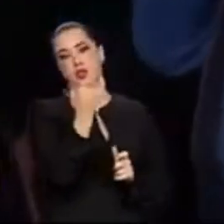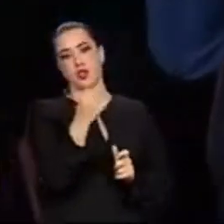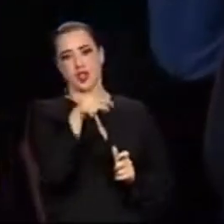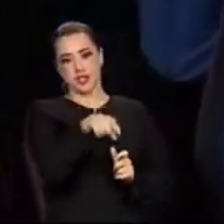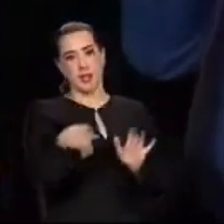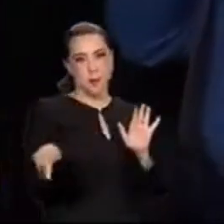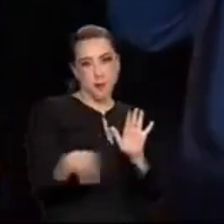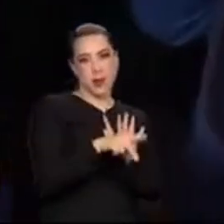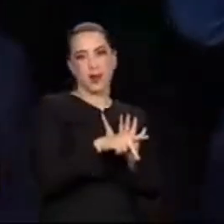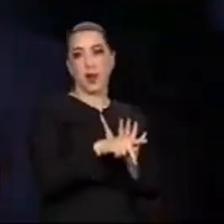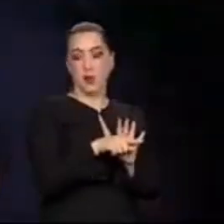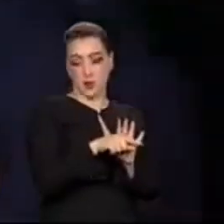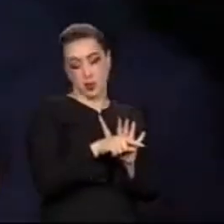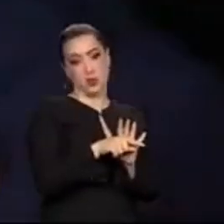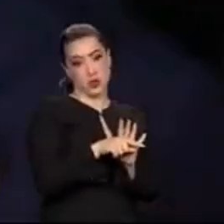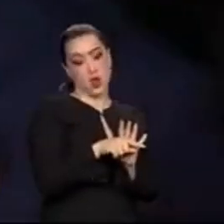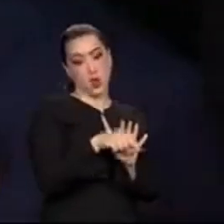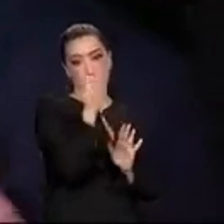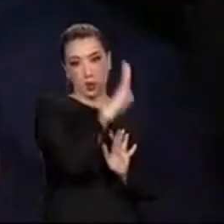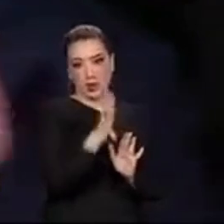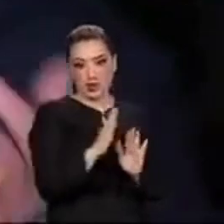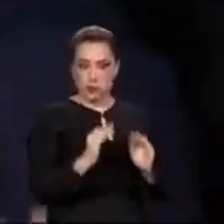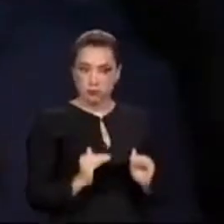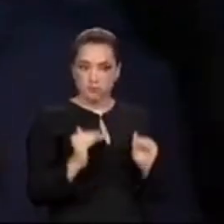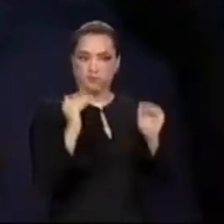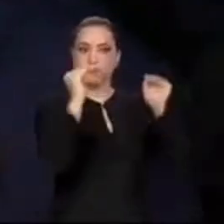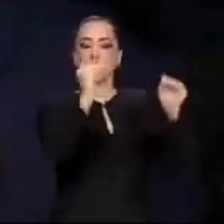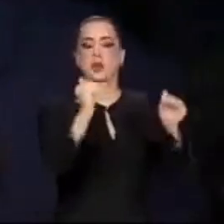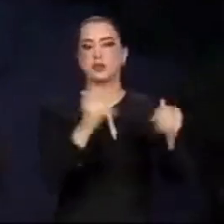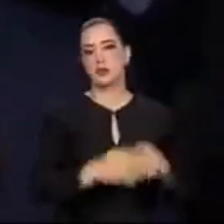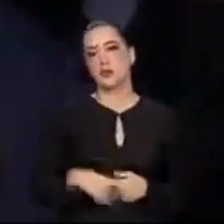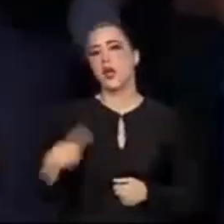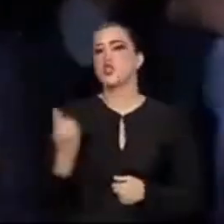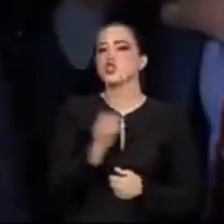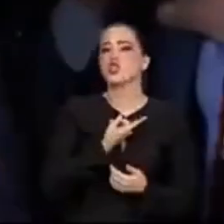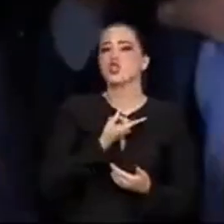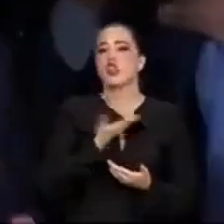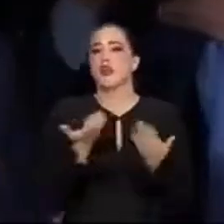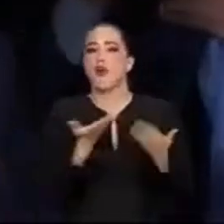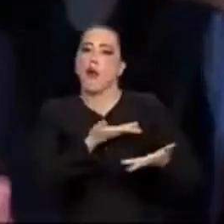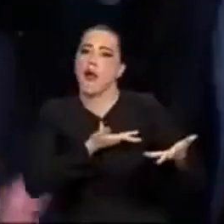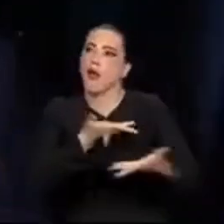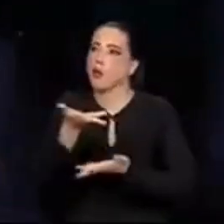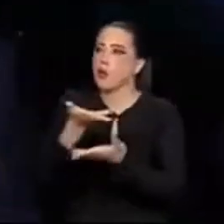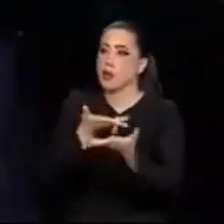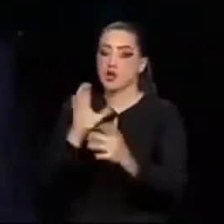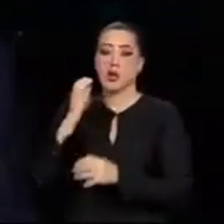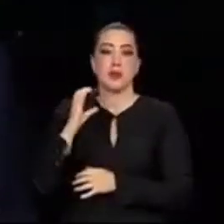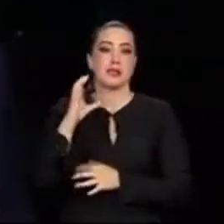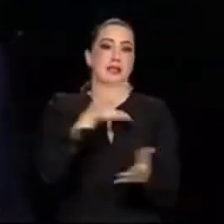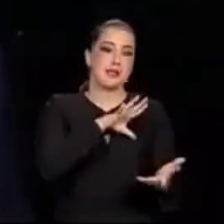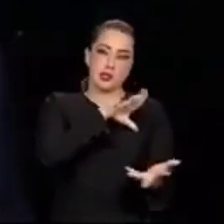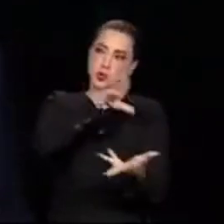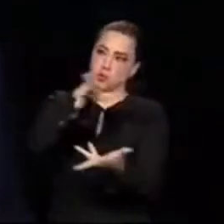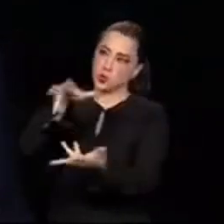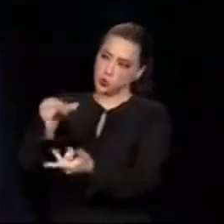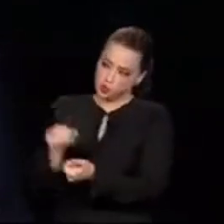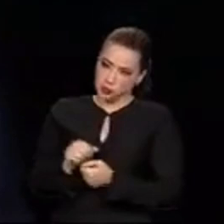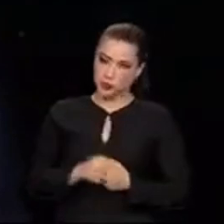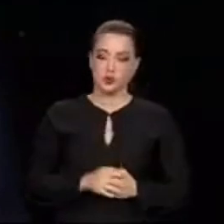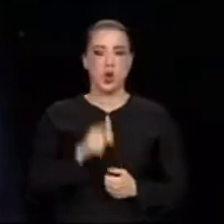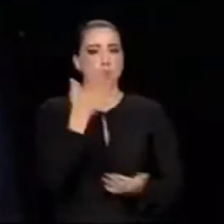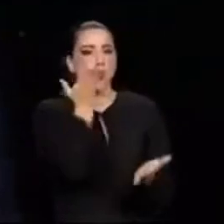soberano o que nós queremos na verdade é compartilhar uma ciência do mundo inteiro